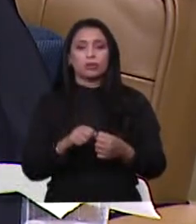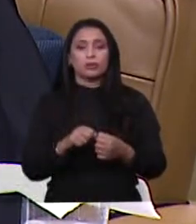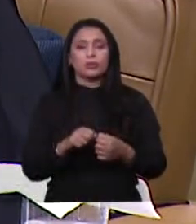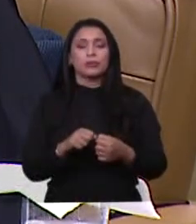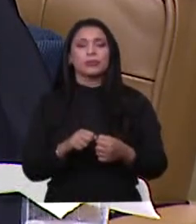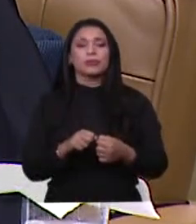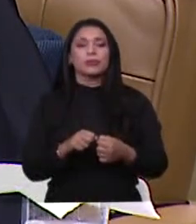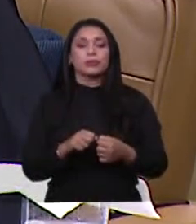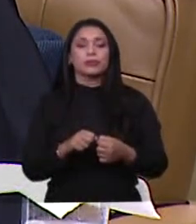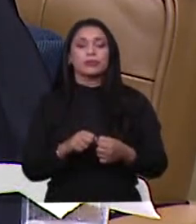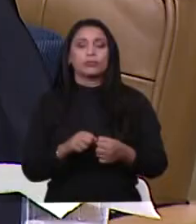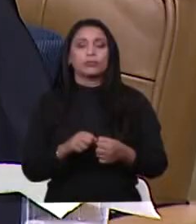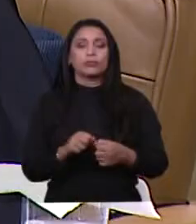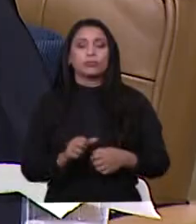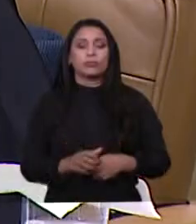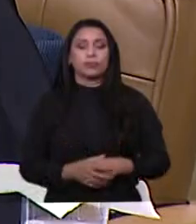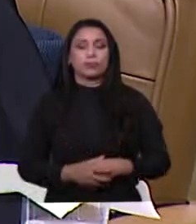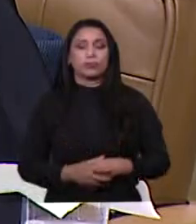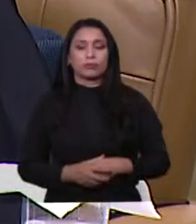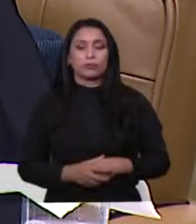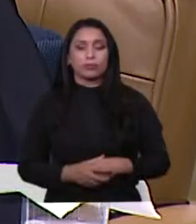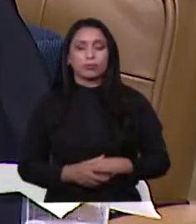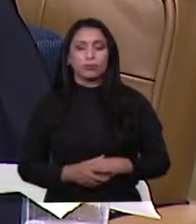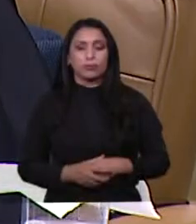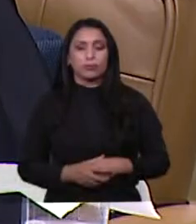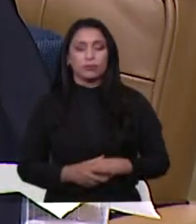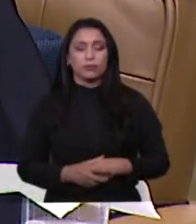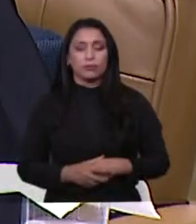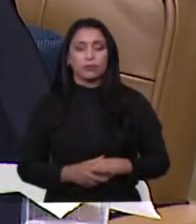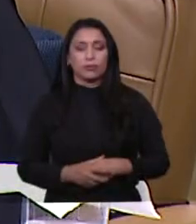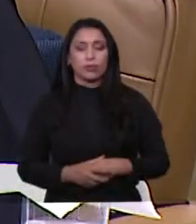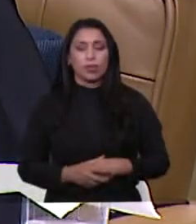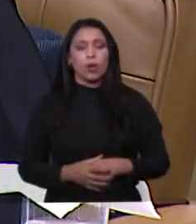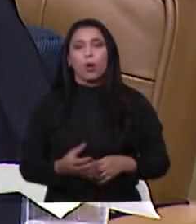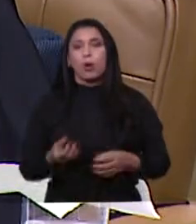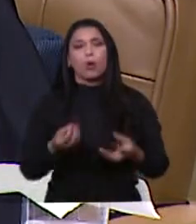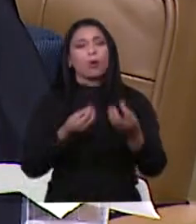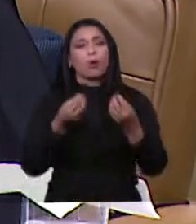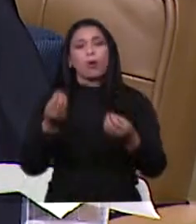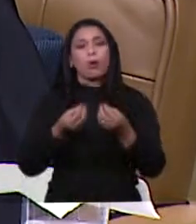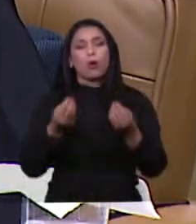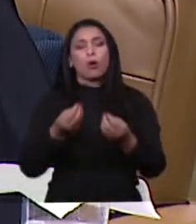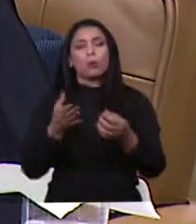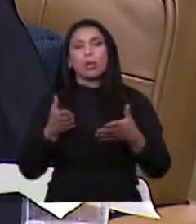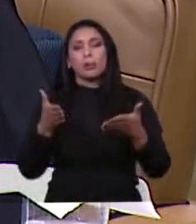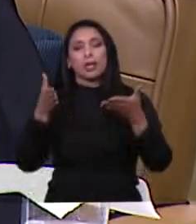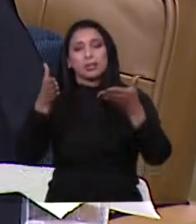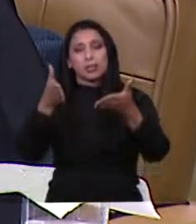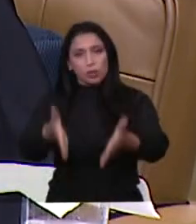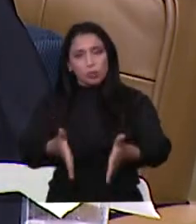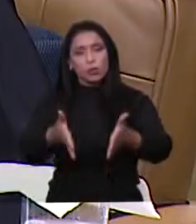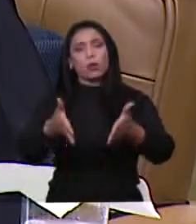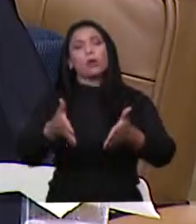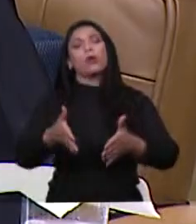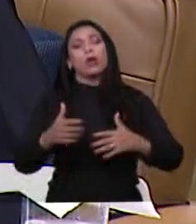acordo com o grau de reprovação da intensidade de sua atuação para atingir o resultado pretendido, tenho que a